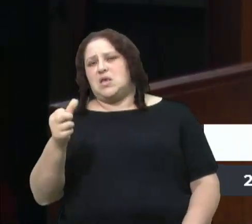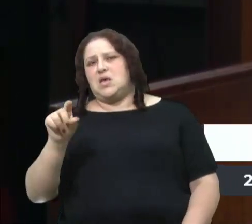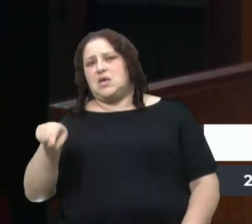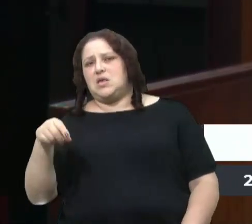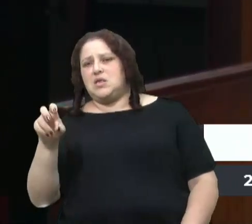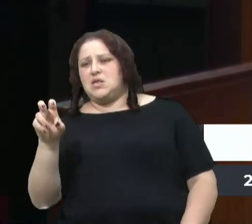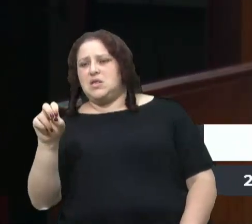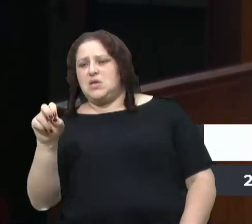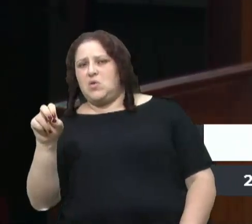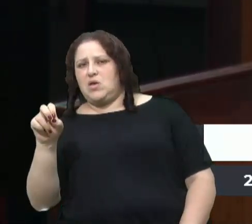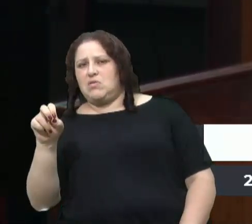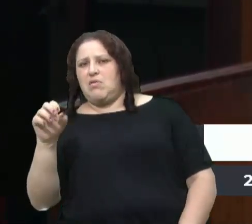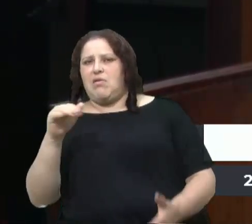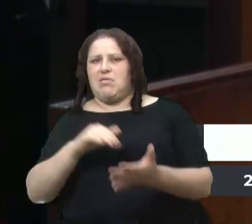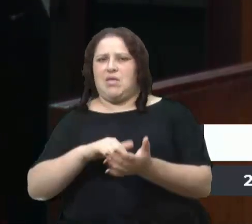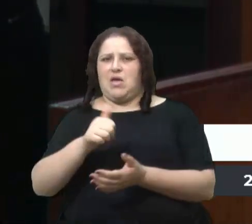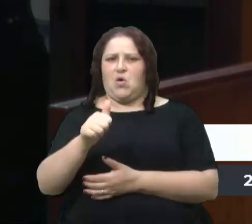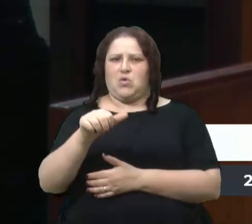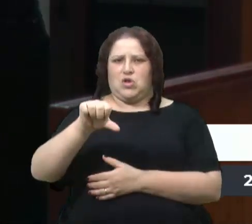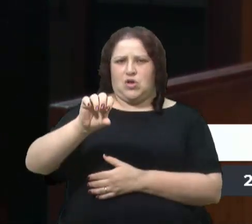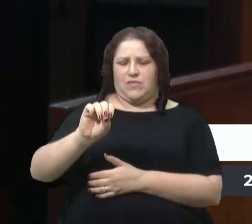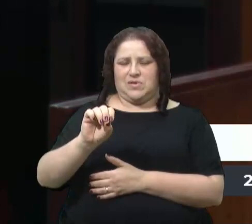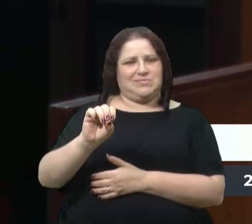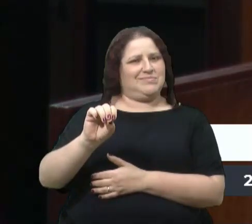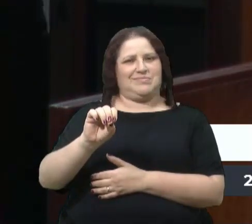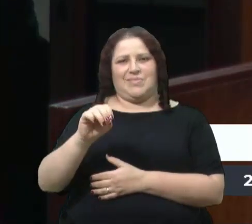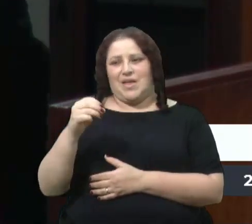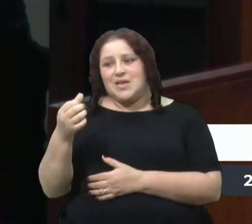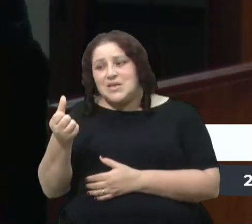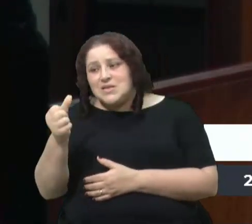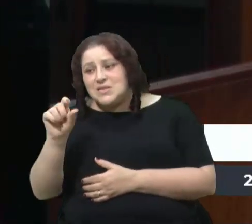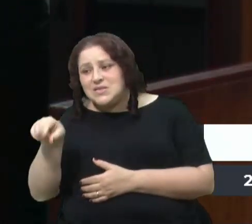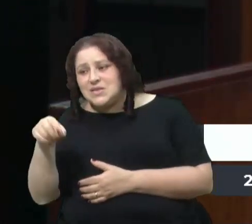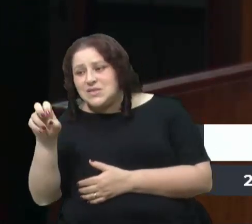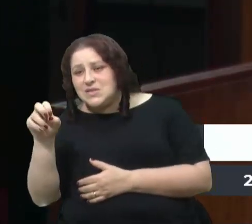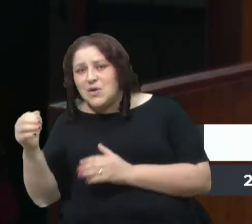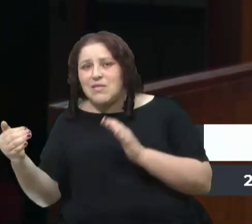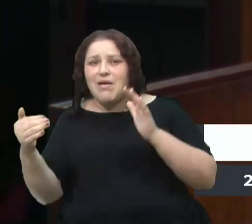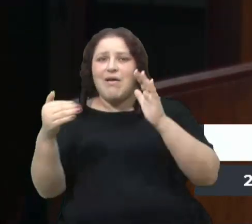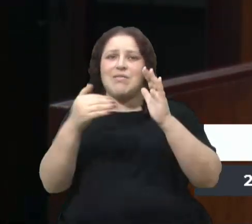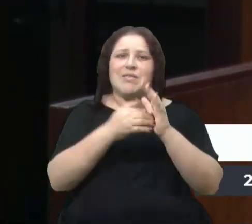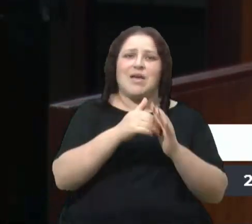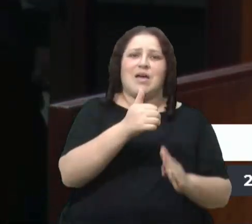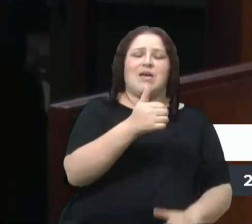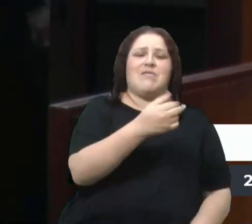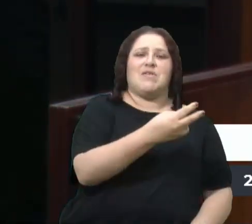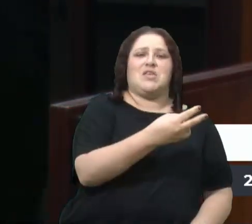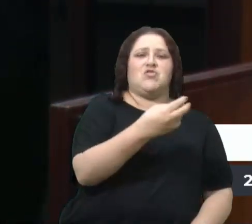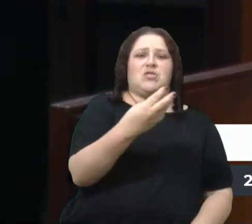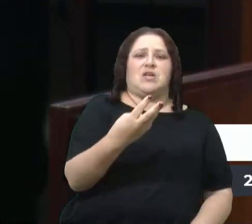é de R$ 6,50 para R$ 23,90 o pedágio de Portão. Sua parte, vereador Lucas.